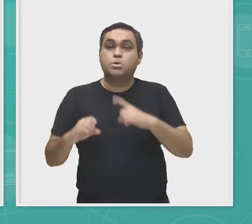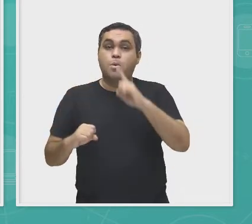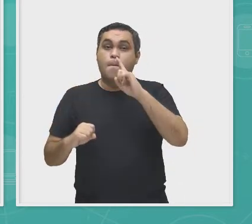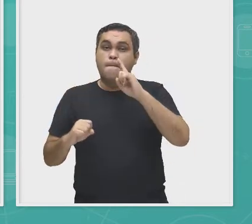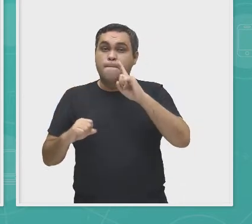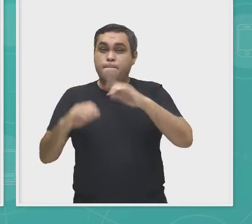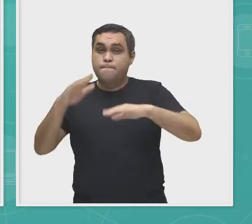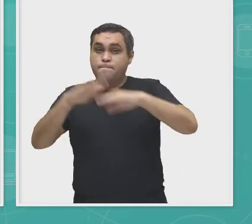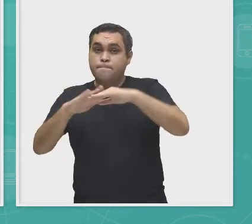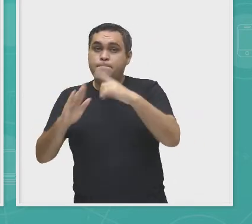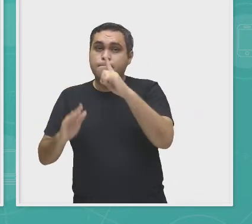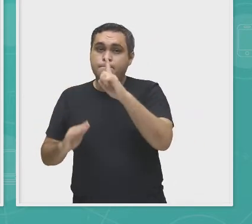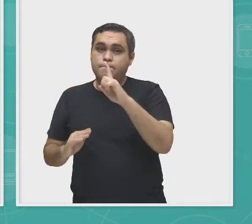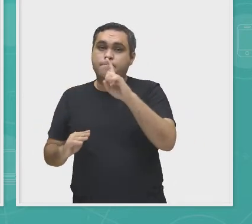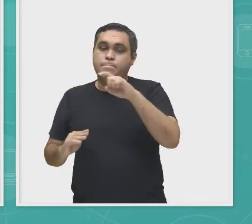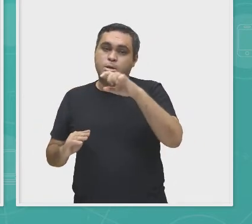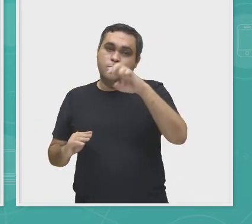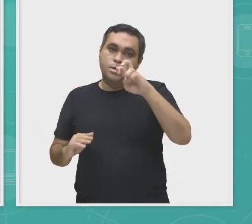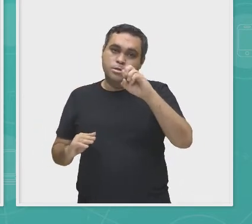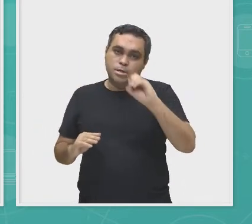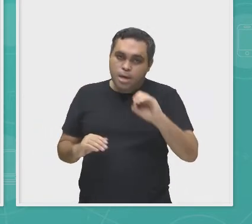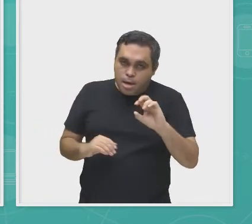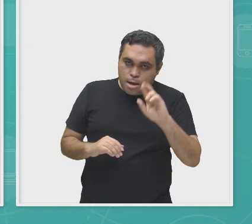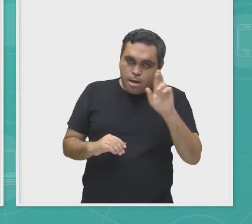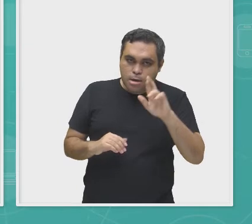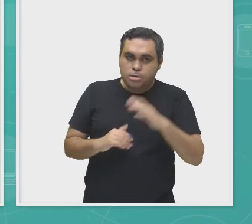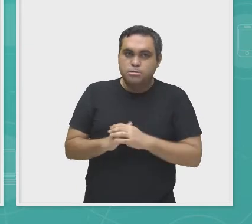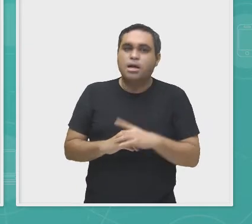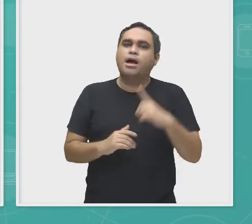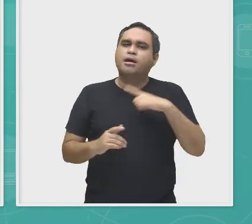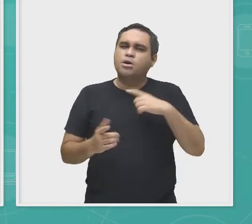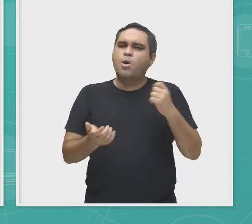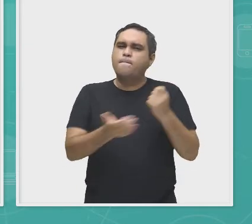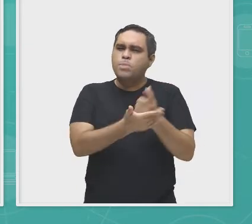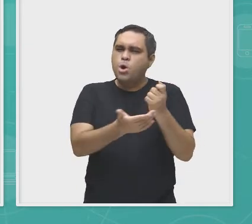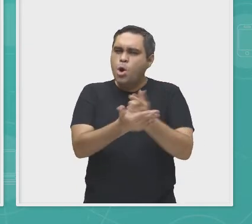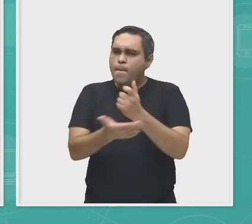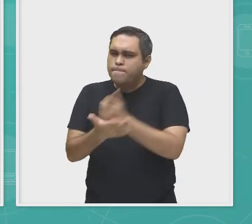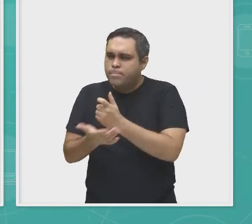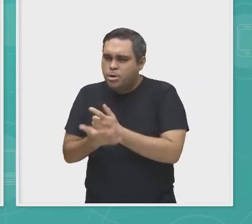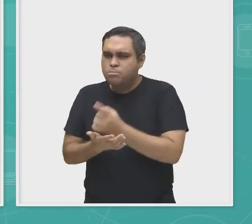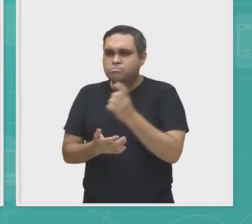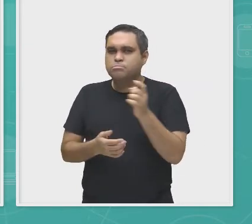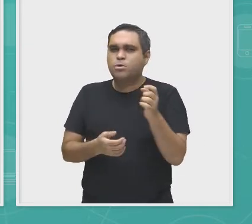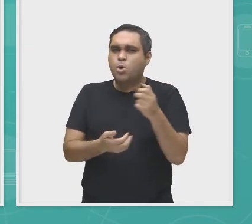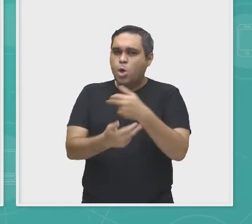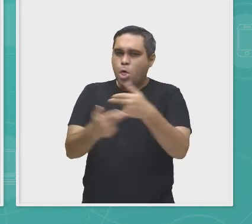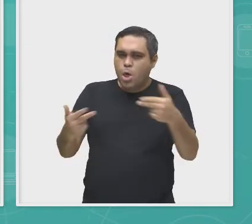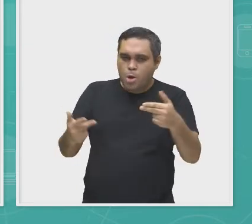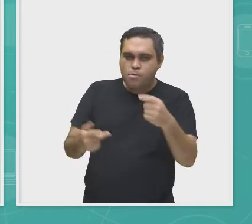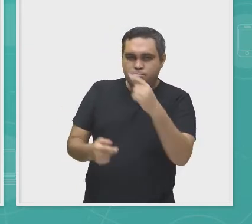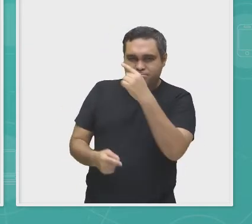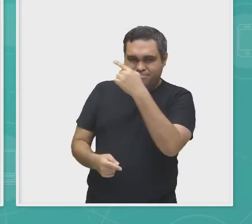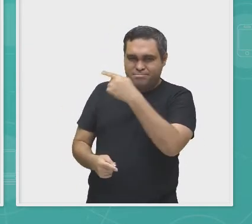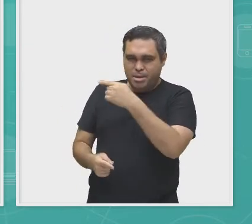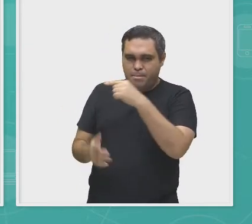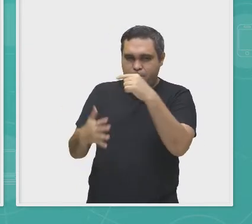Um milheiro de tijolos por R$ 700, 10 sacas de cimento por R$ 42 cada, uma carrada de areia por